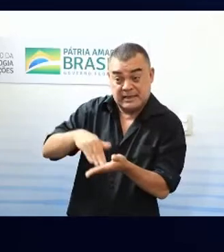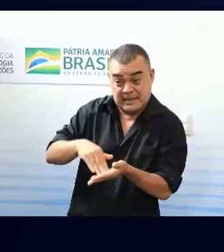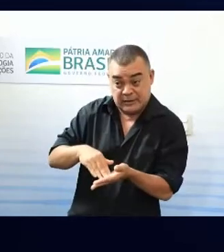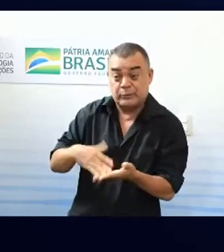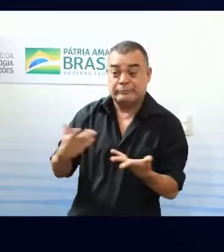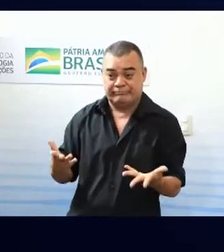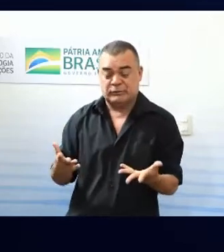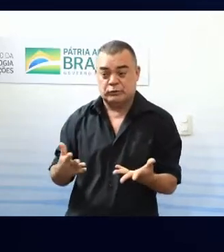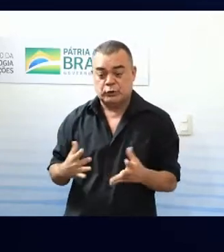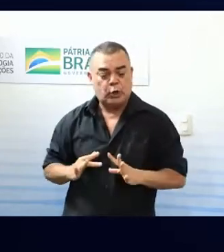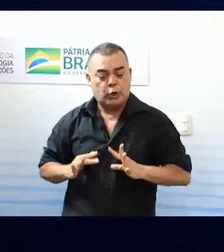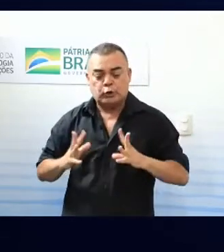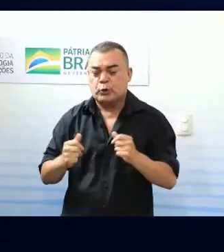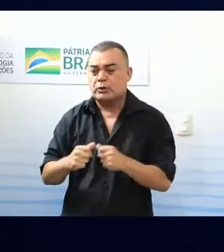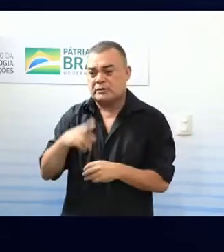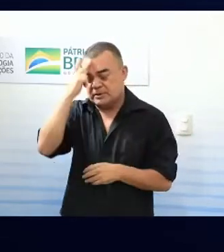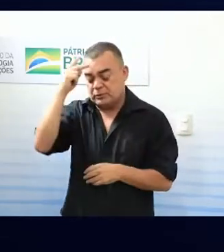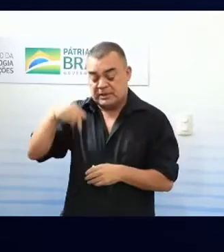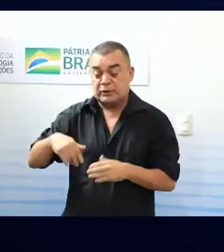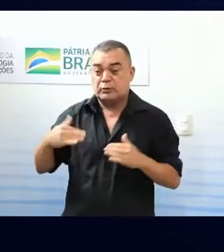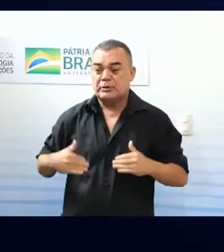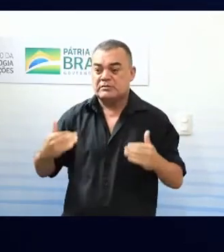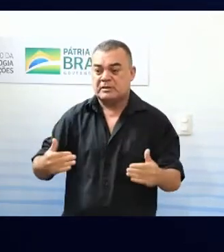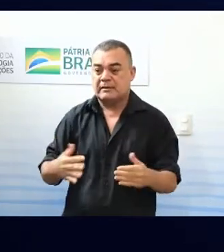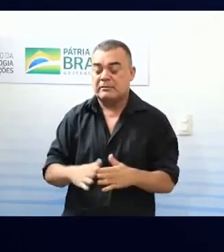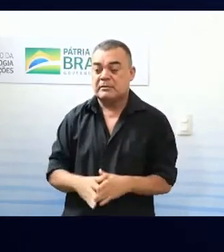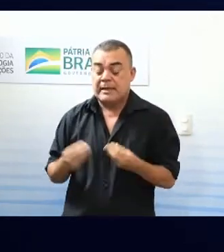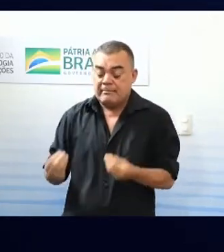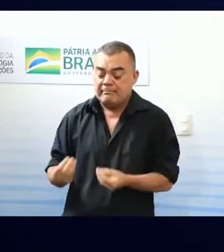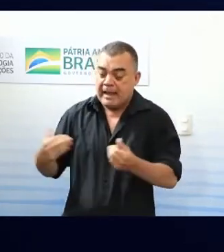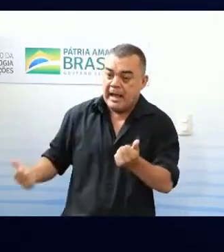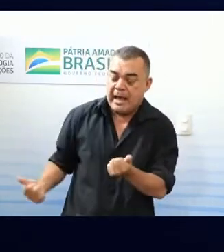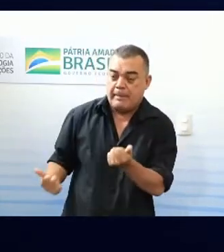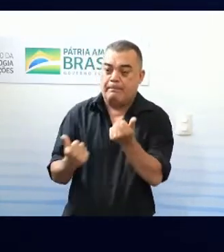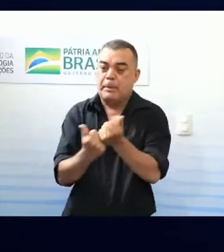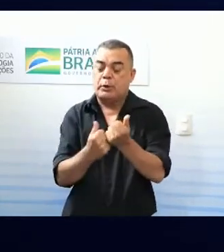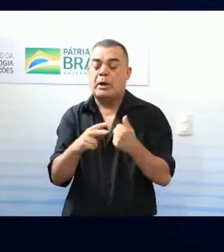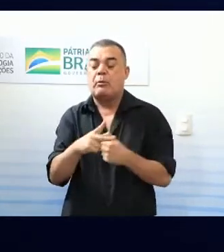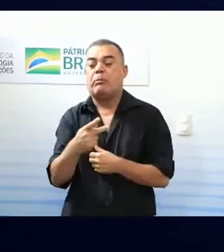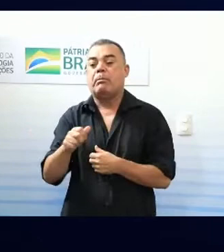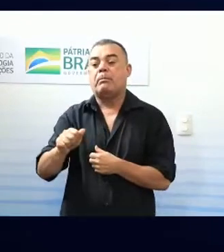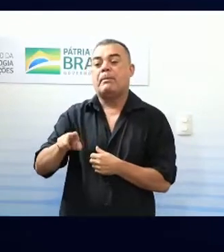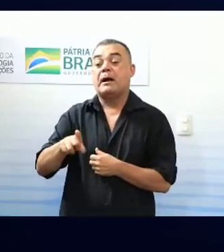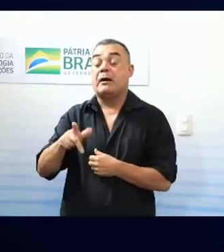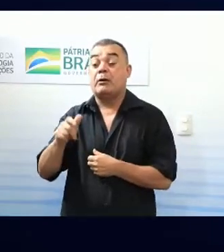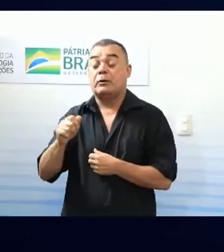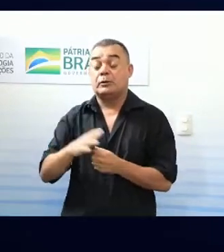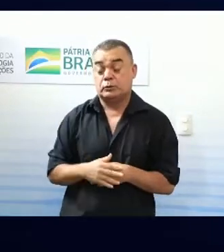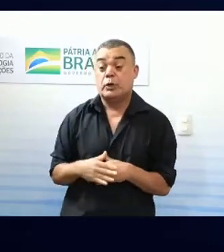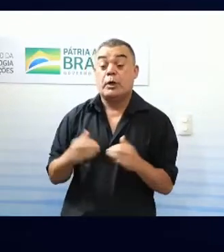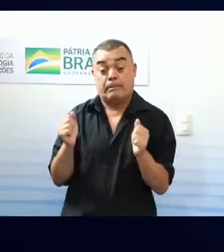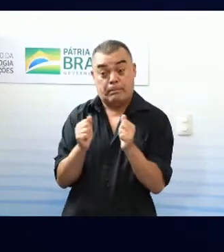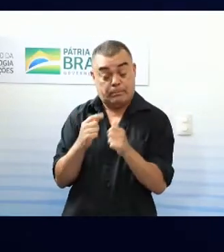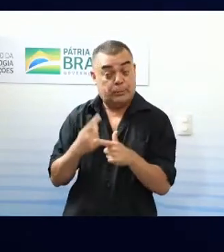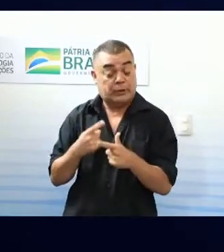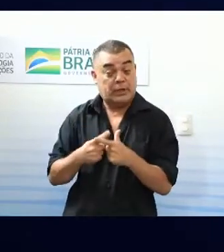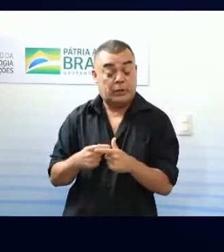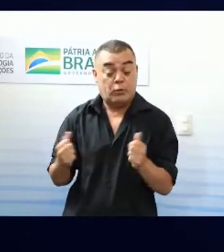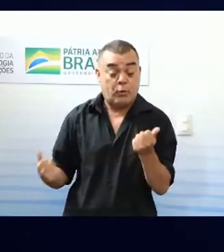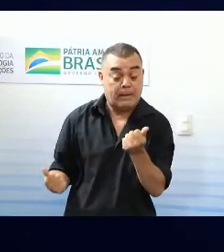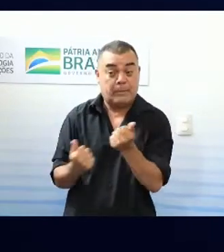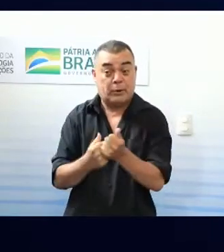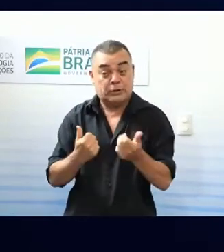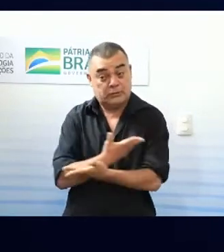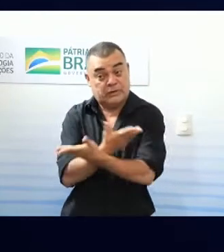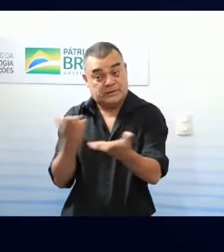secretários, todos aqui do Ministério, darem todo o apoio ao Paulo Alvim, que com certeza, com o apoio de vocês, com o apoio de todos aqueles que me